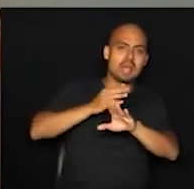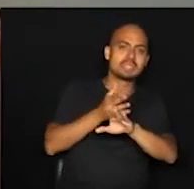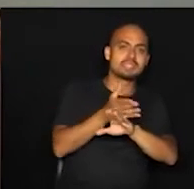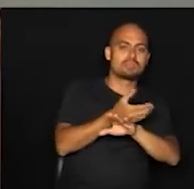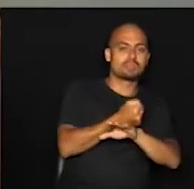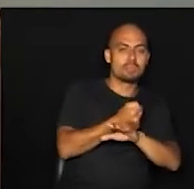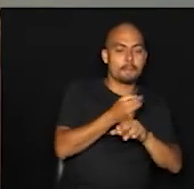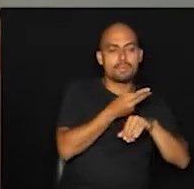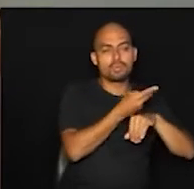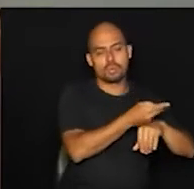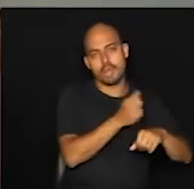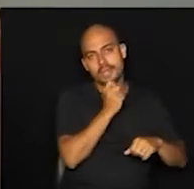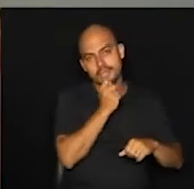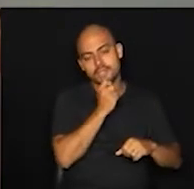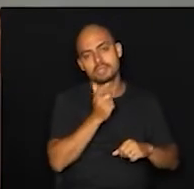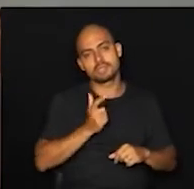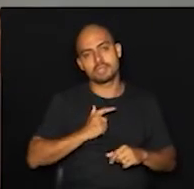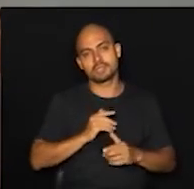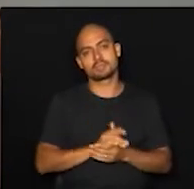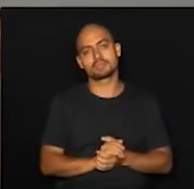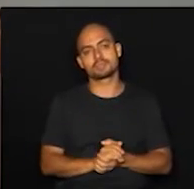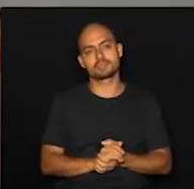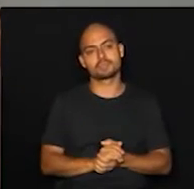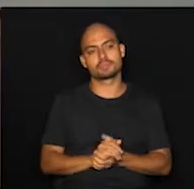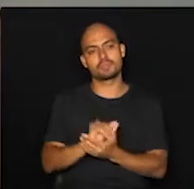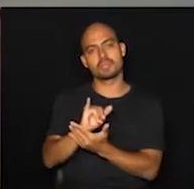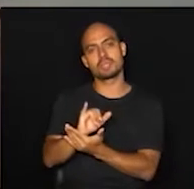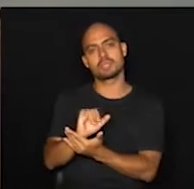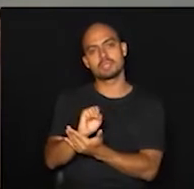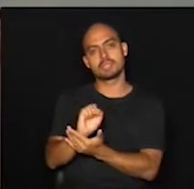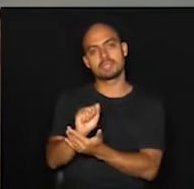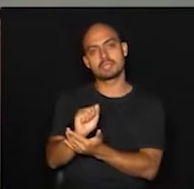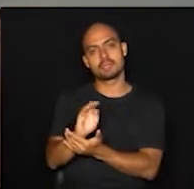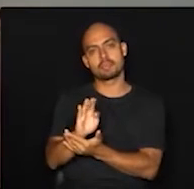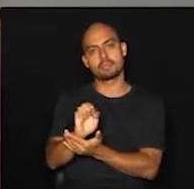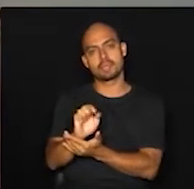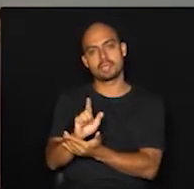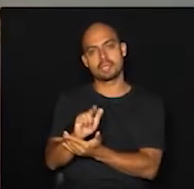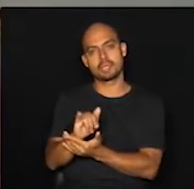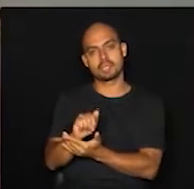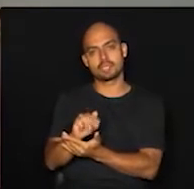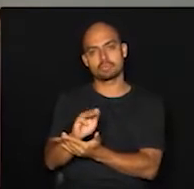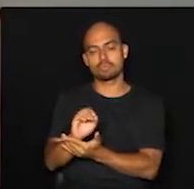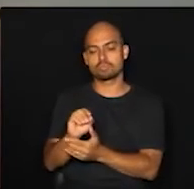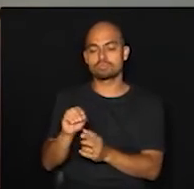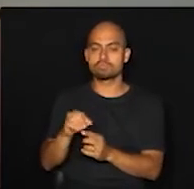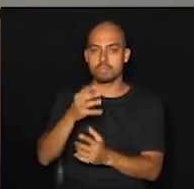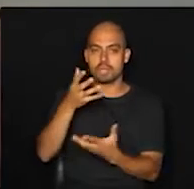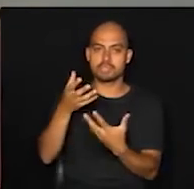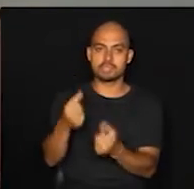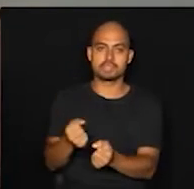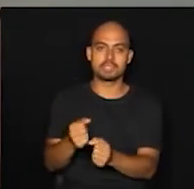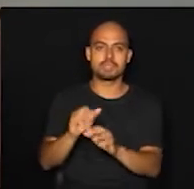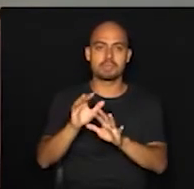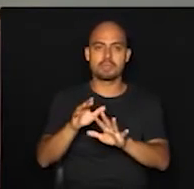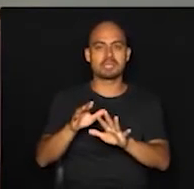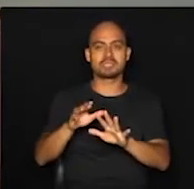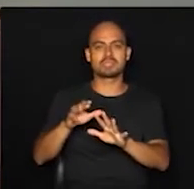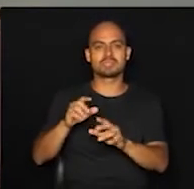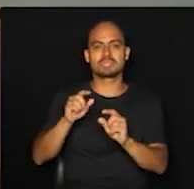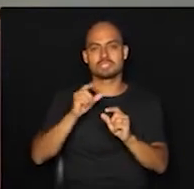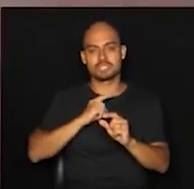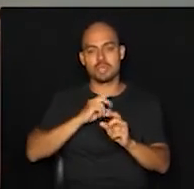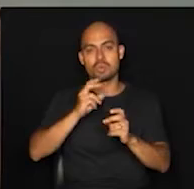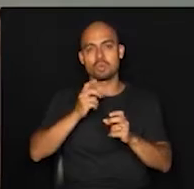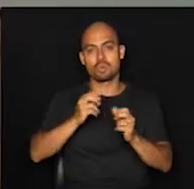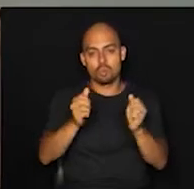não é conhecido, não é só uma coisa dela, é uma coisa que ela aceitava, mas que ela não insuflava. Por exemplo, a Guarda Negra eram os capoeiras,